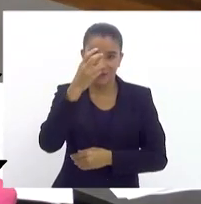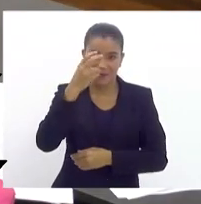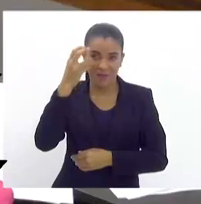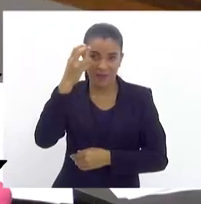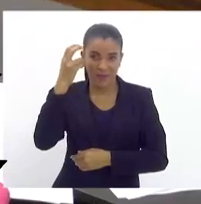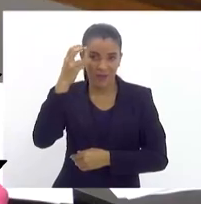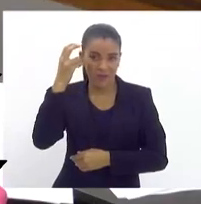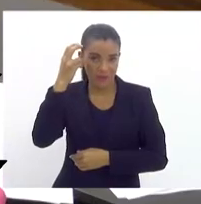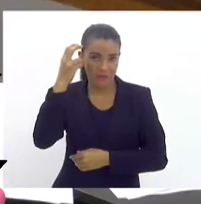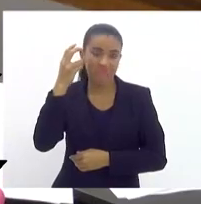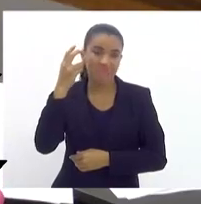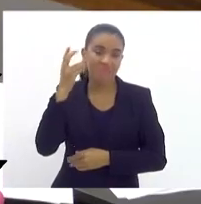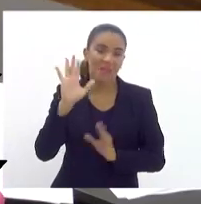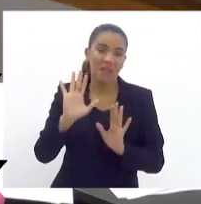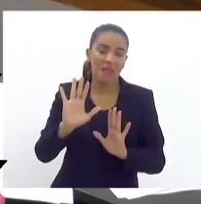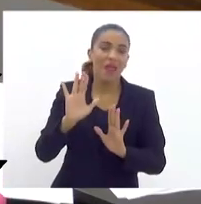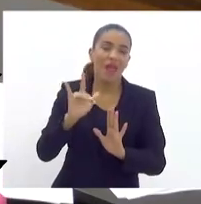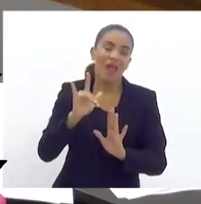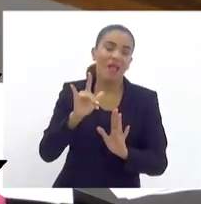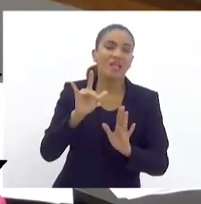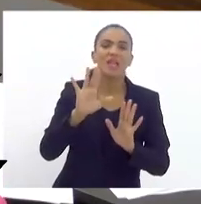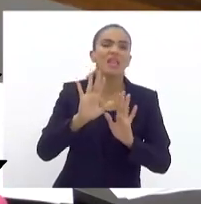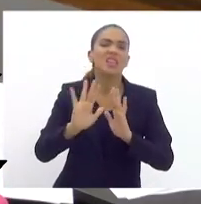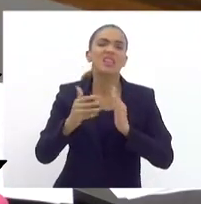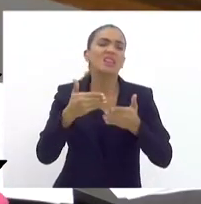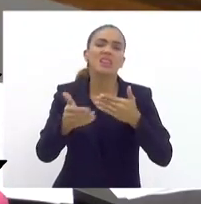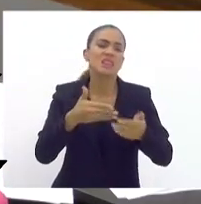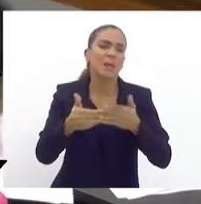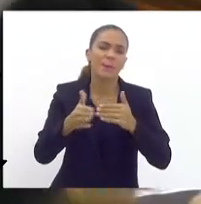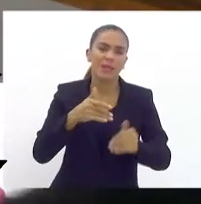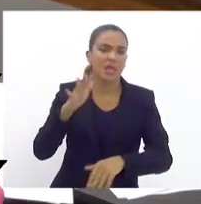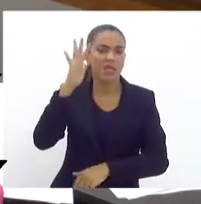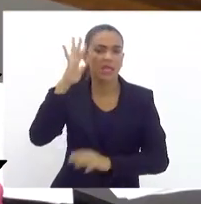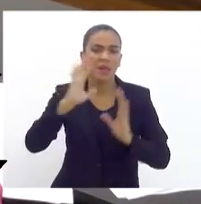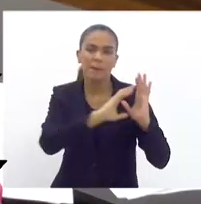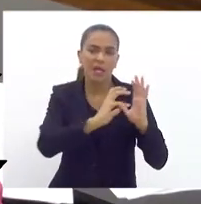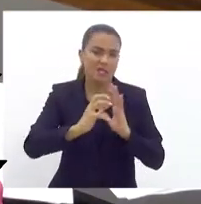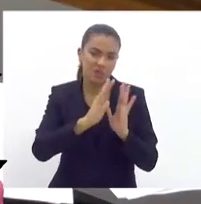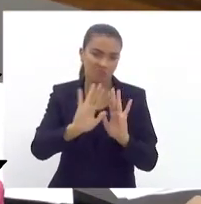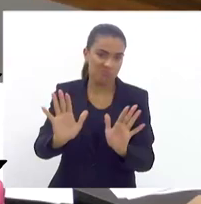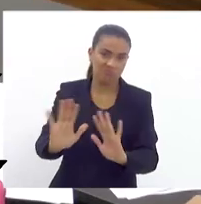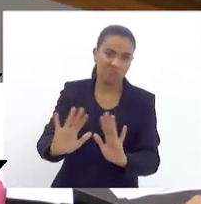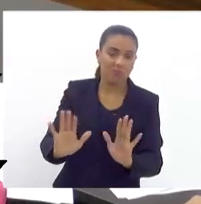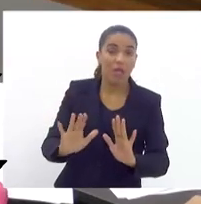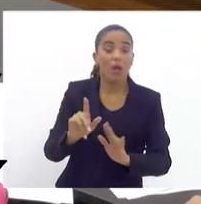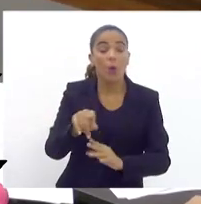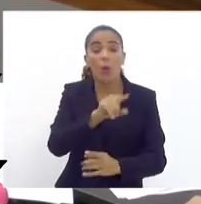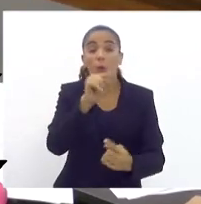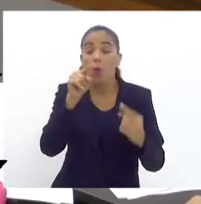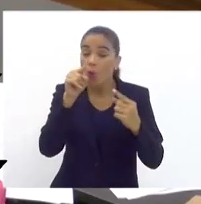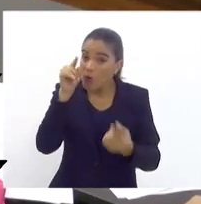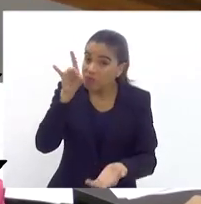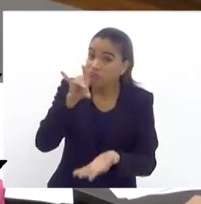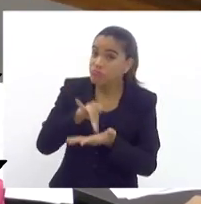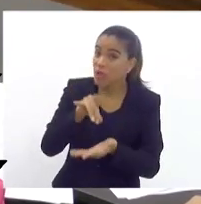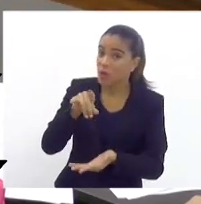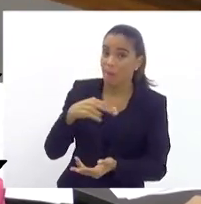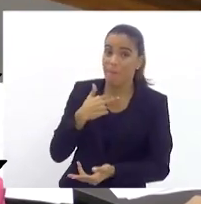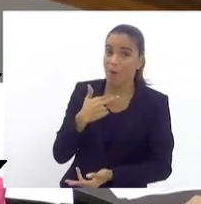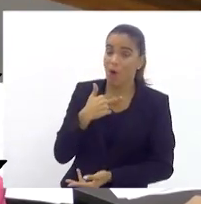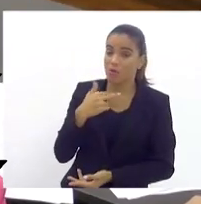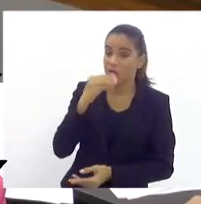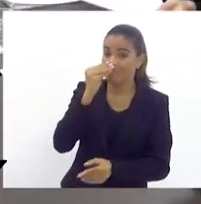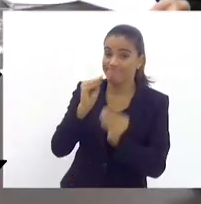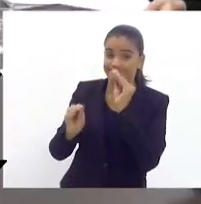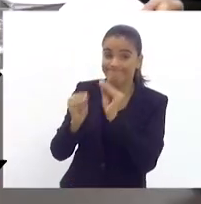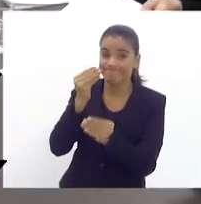numa decisão, independente das questões ideológicas sobre a matéria, e há. O fato é que, a gente não pode ignorar isso, mas o